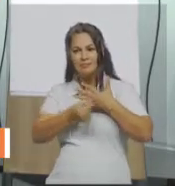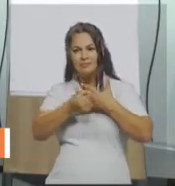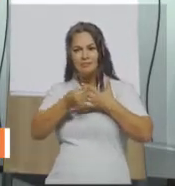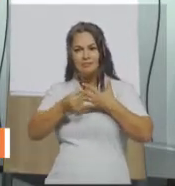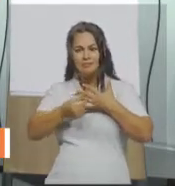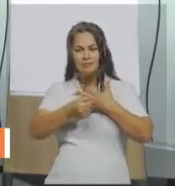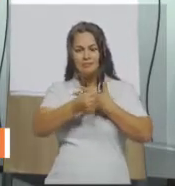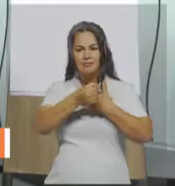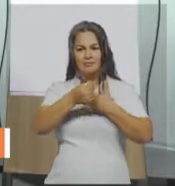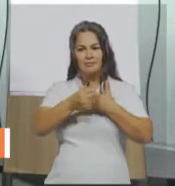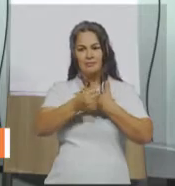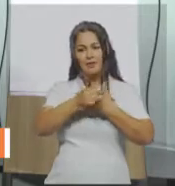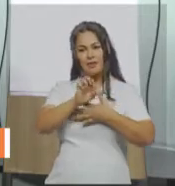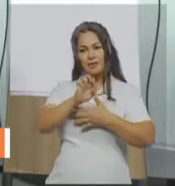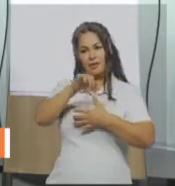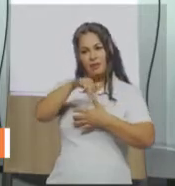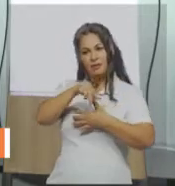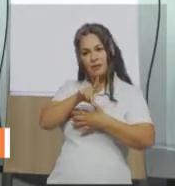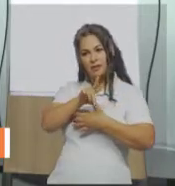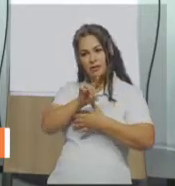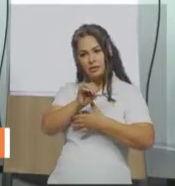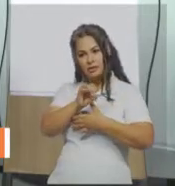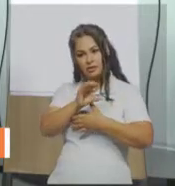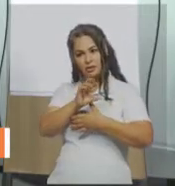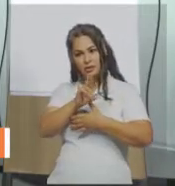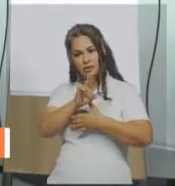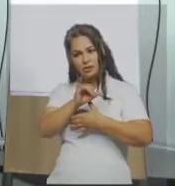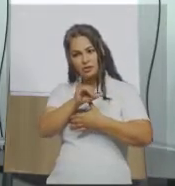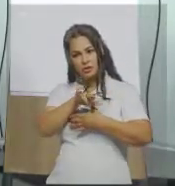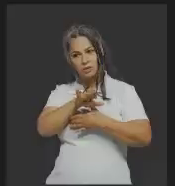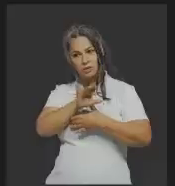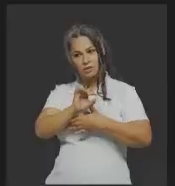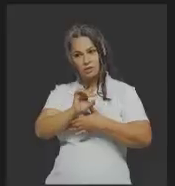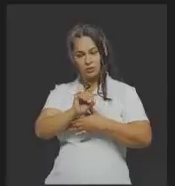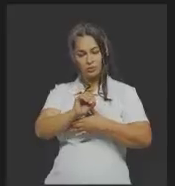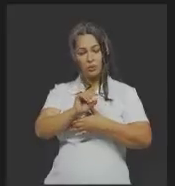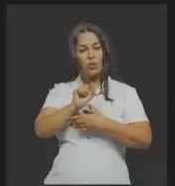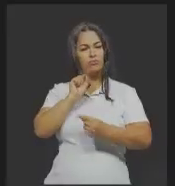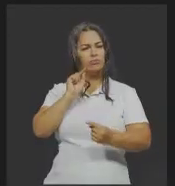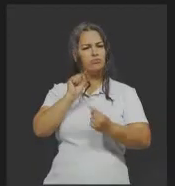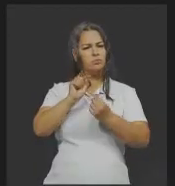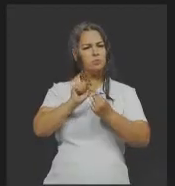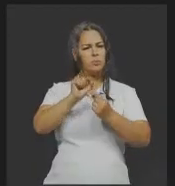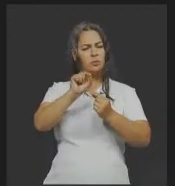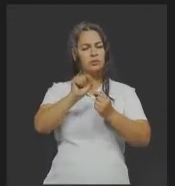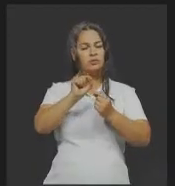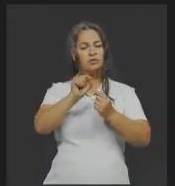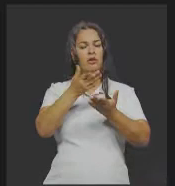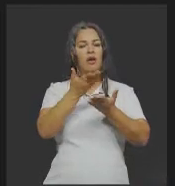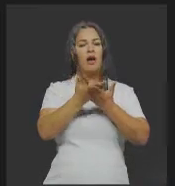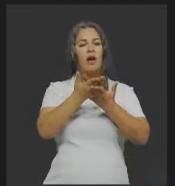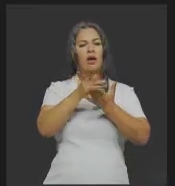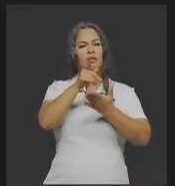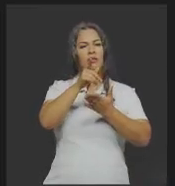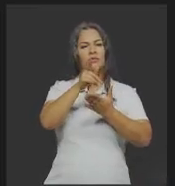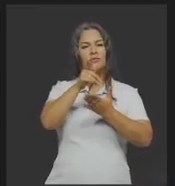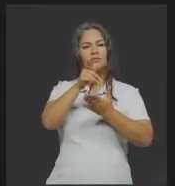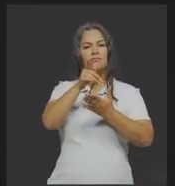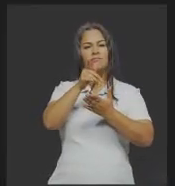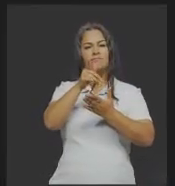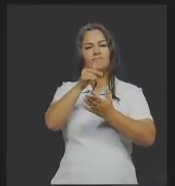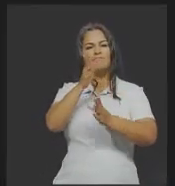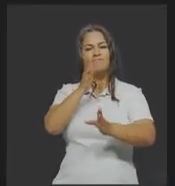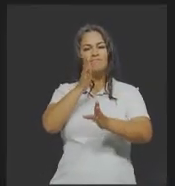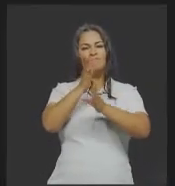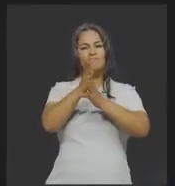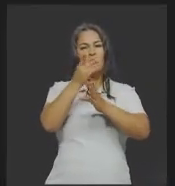Bom, o objetivo dessa aula é principalmente permitir que você, aluno, possa identificar os componentes do